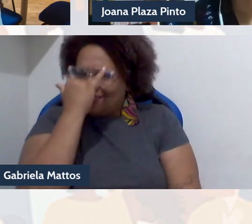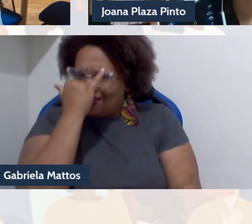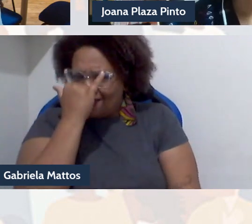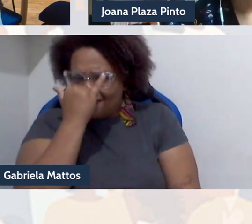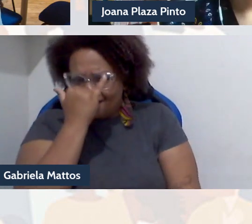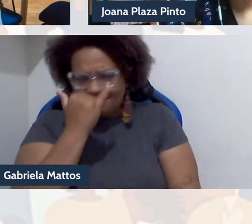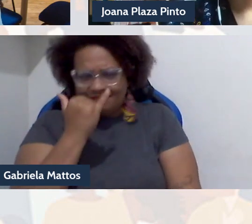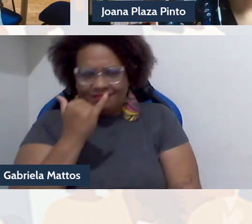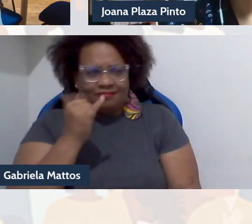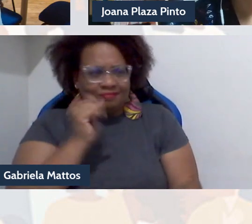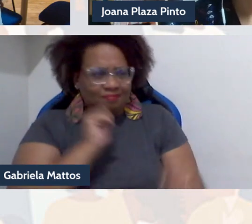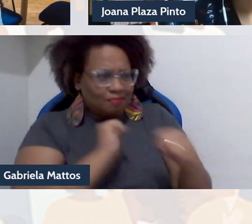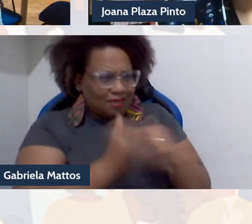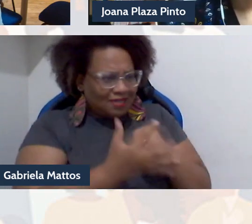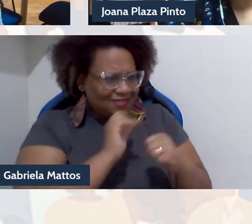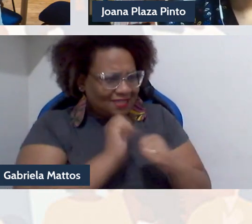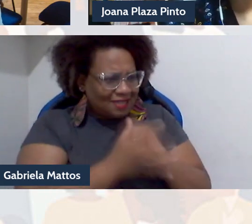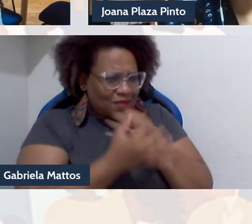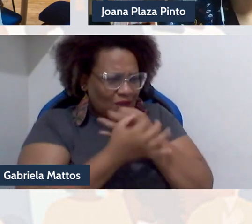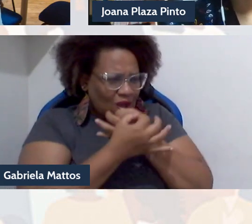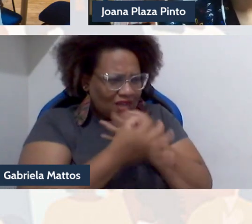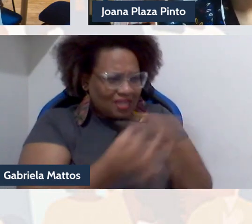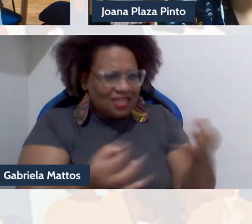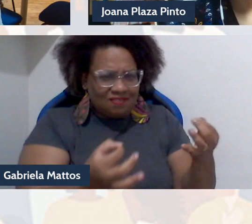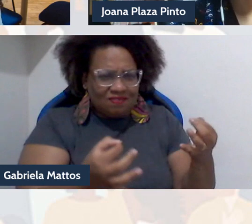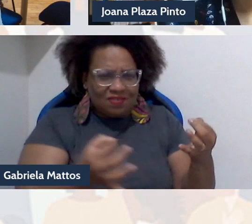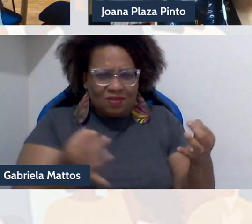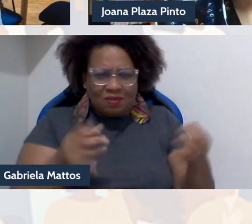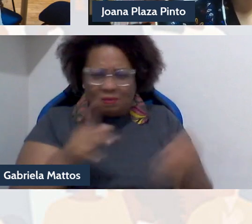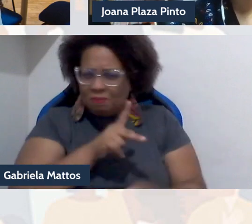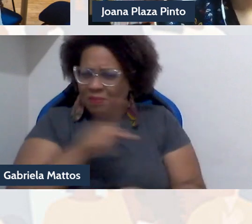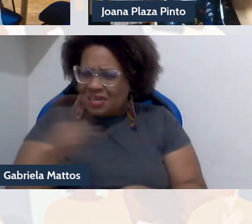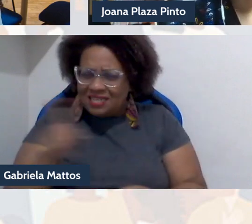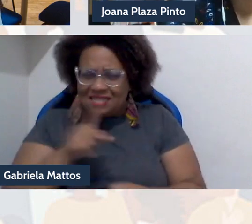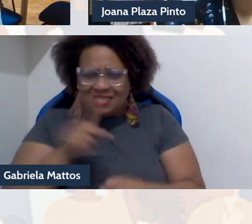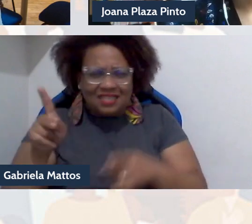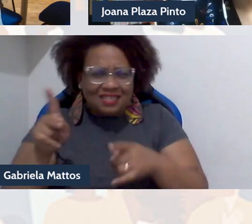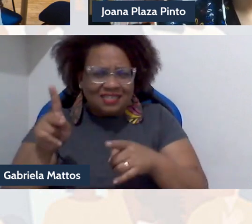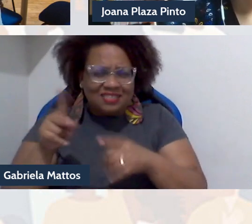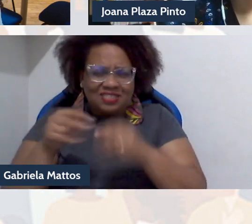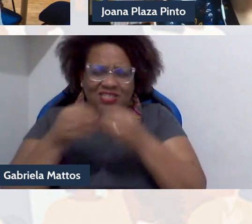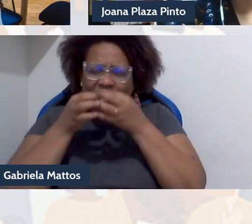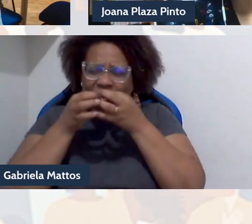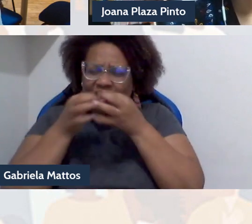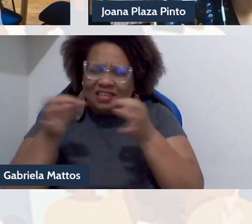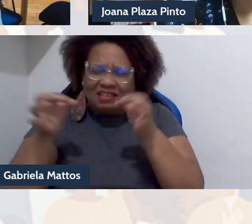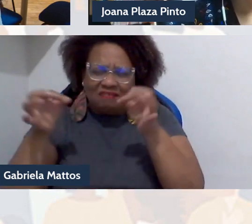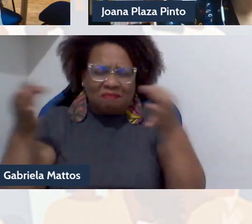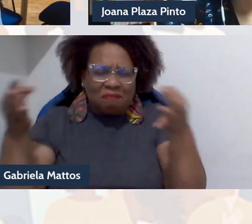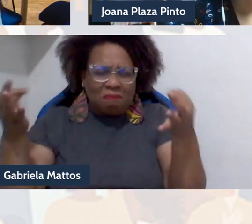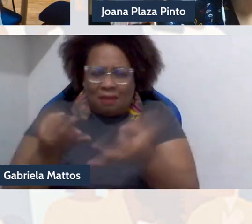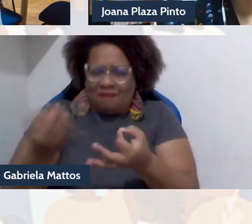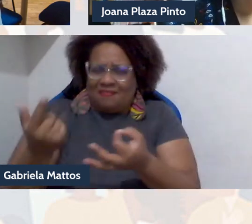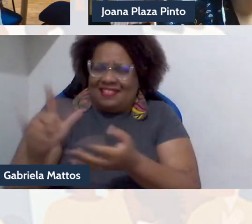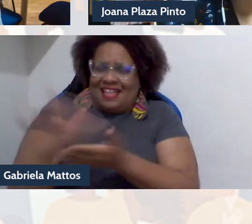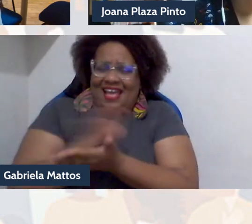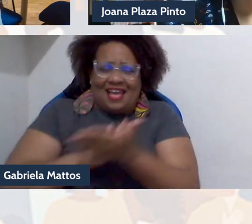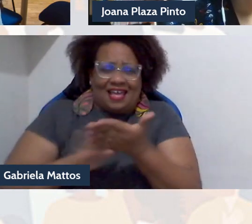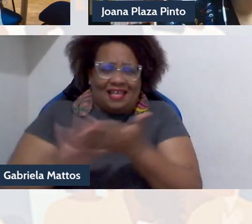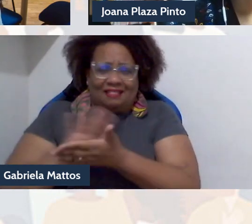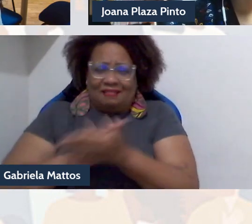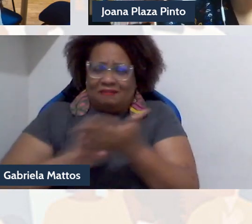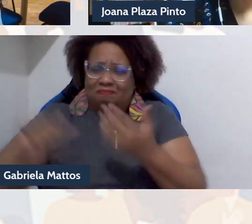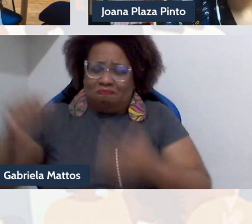uma pandemia horrível, né, com o presidente mais despreparado, né, assim, talvez